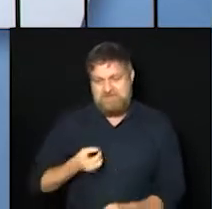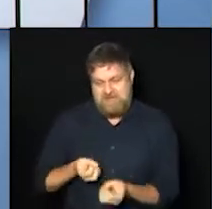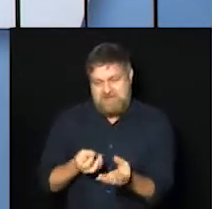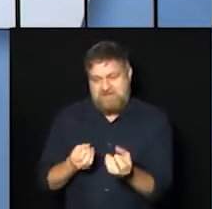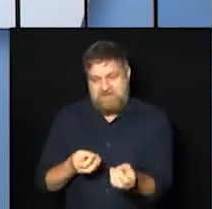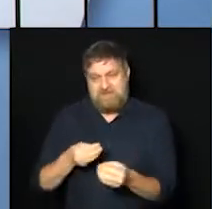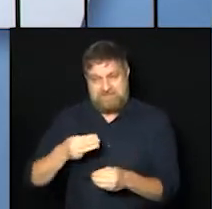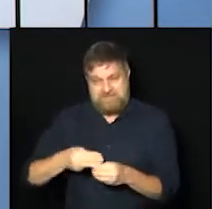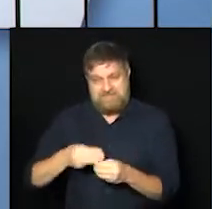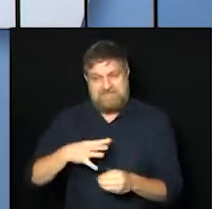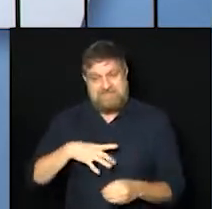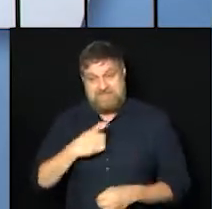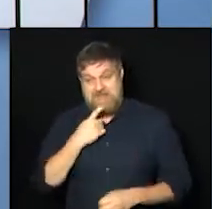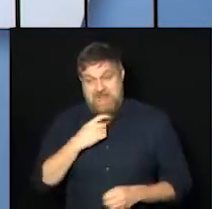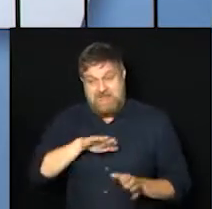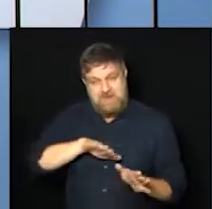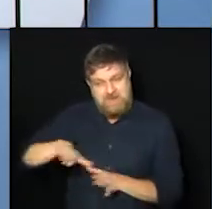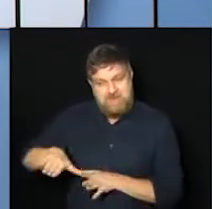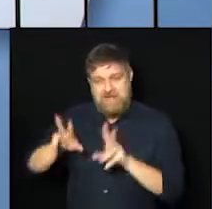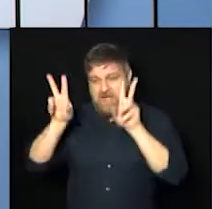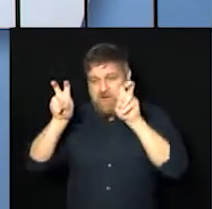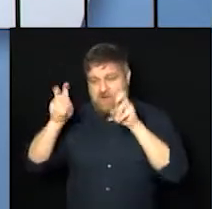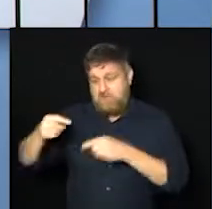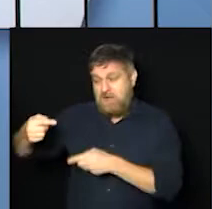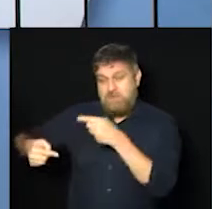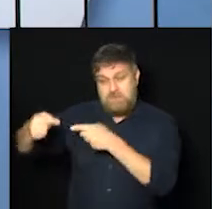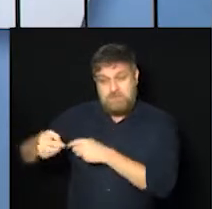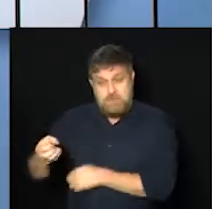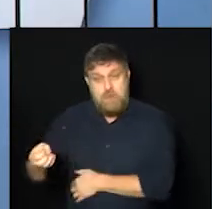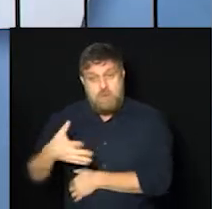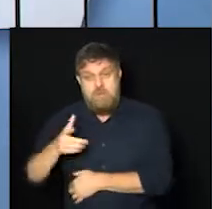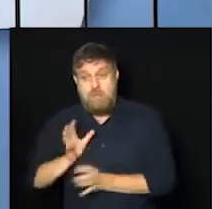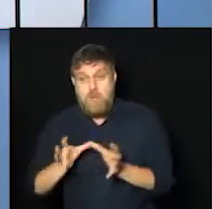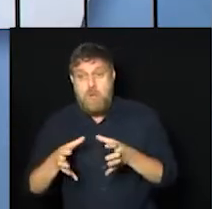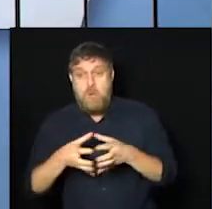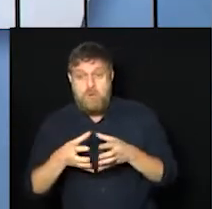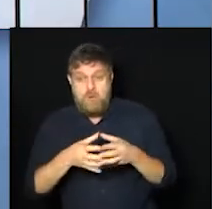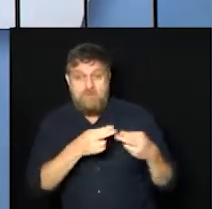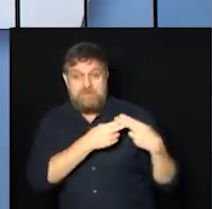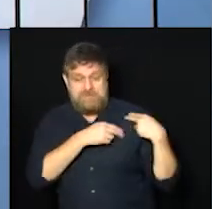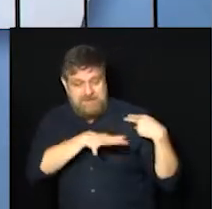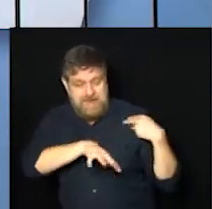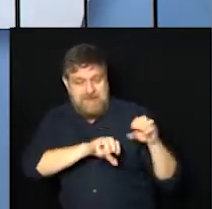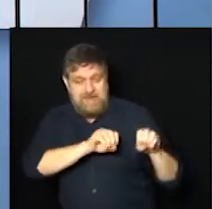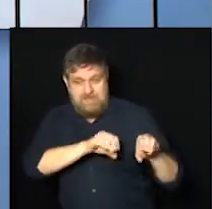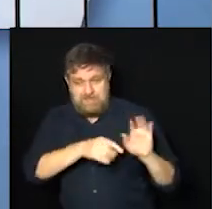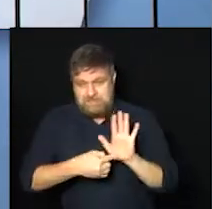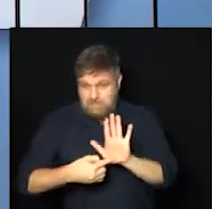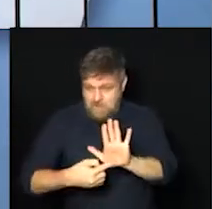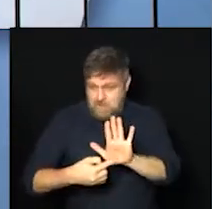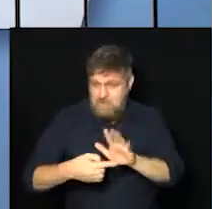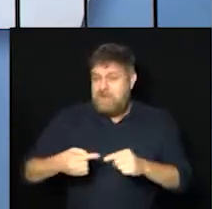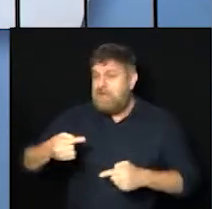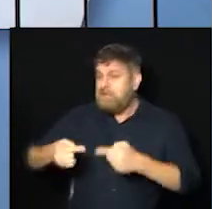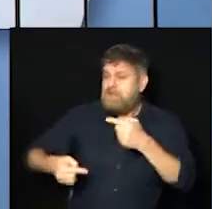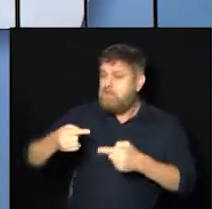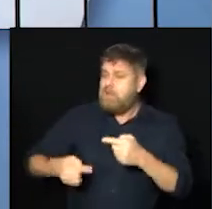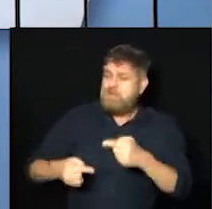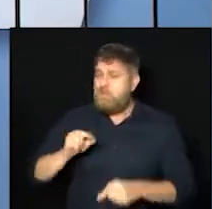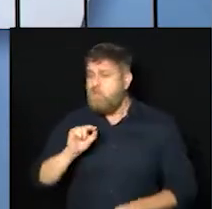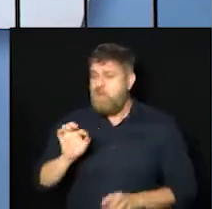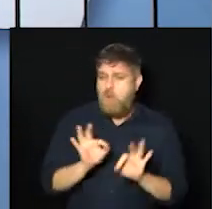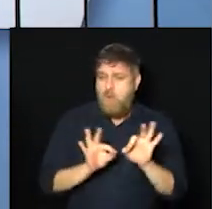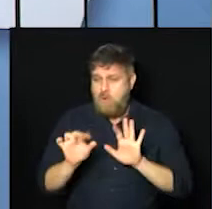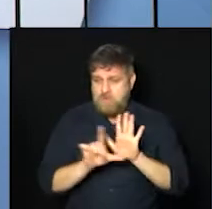Metrópole, a gente vai falar agora de uma nova discussão que a comissão traz. Desta vez, ela debateu um projeto